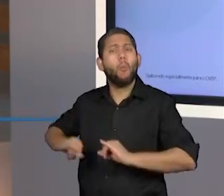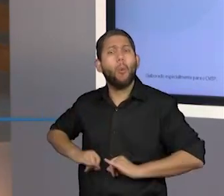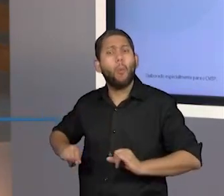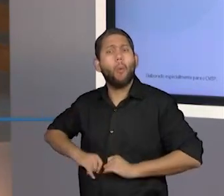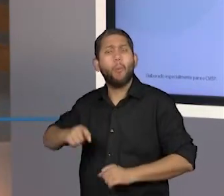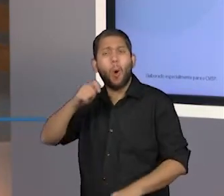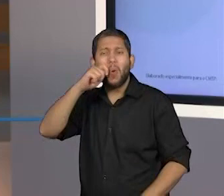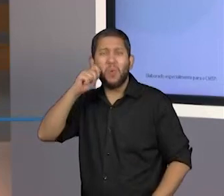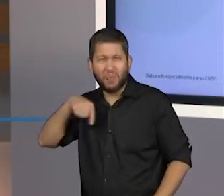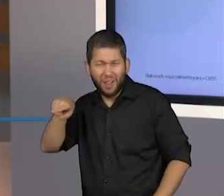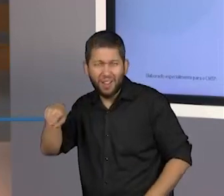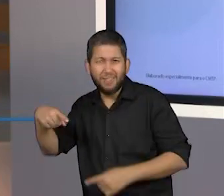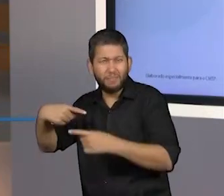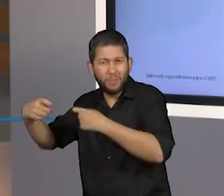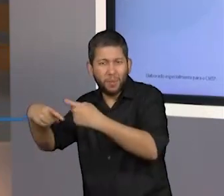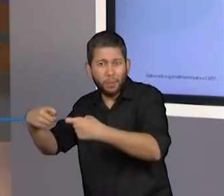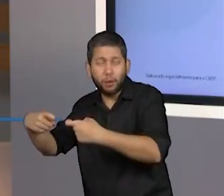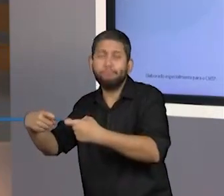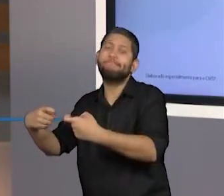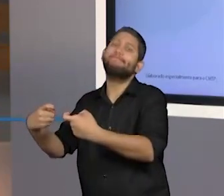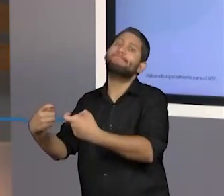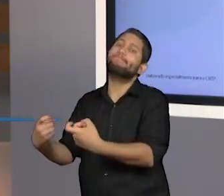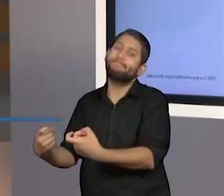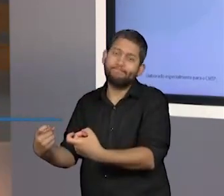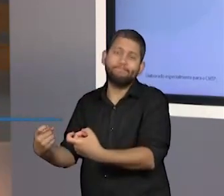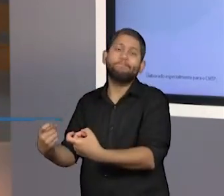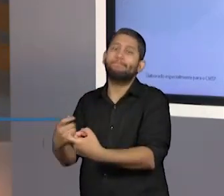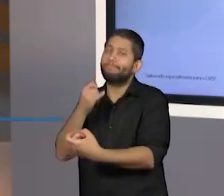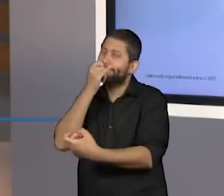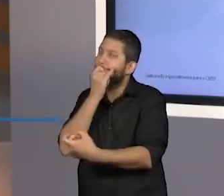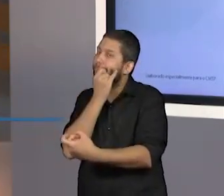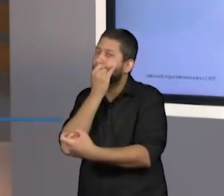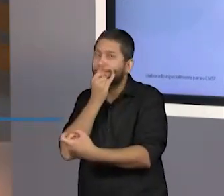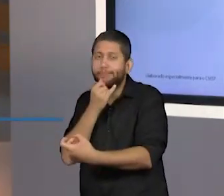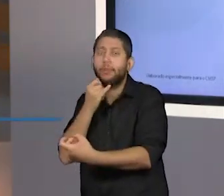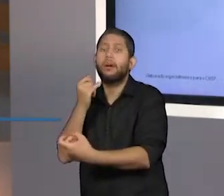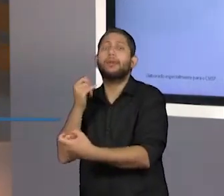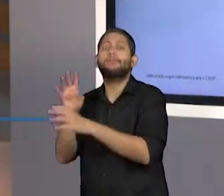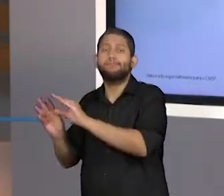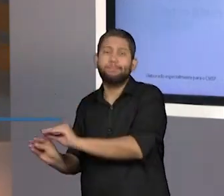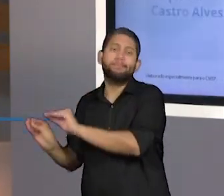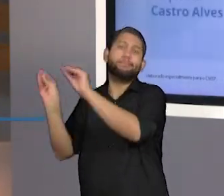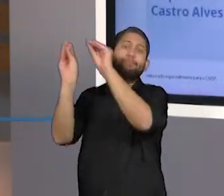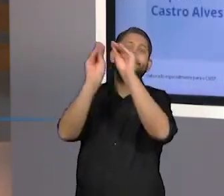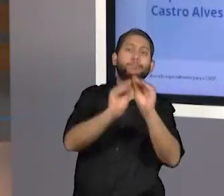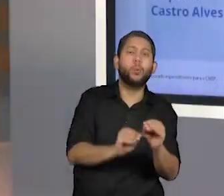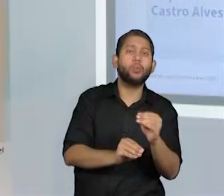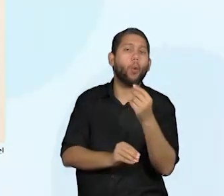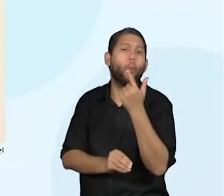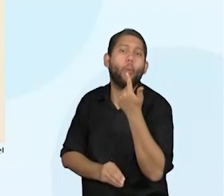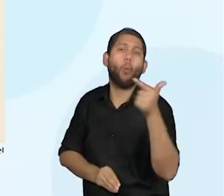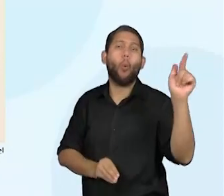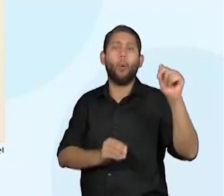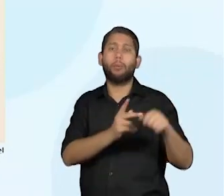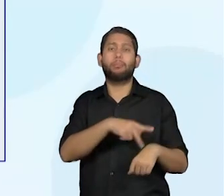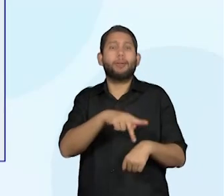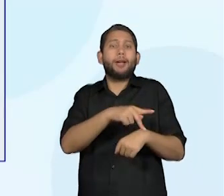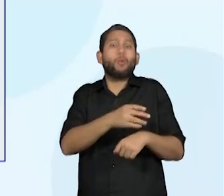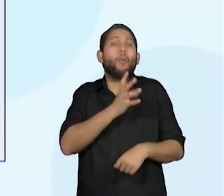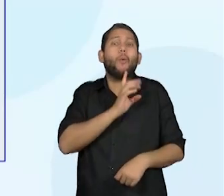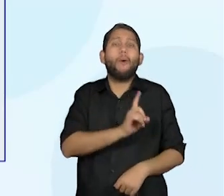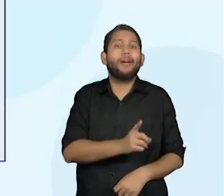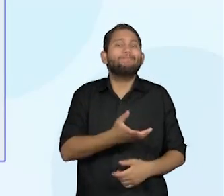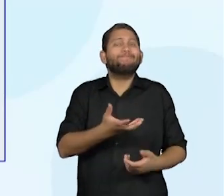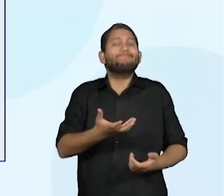forma dolorosa, que foi a história do Brasil. Muito bem.